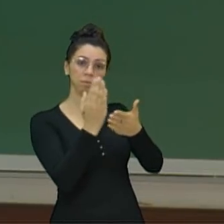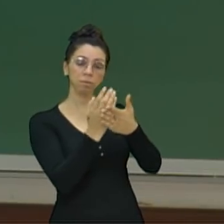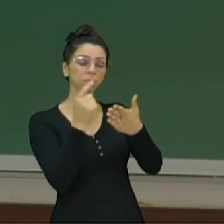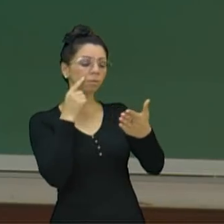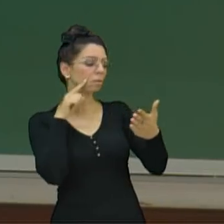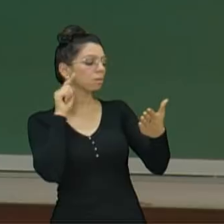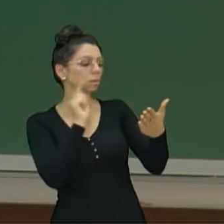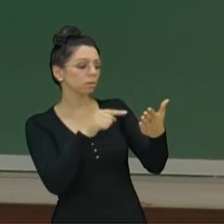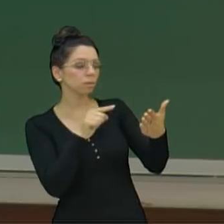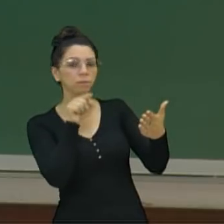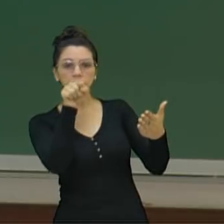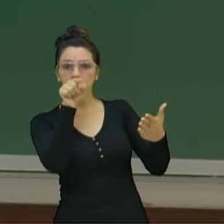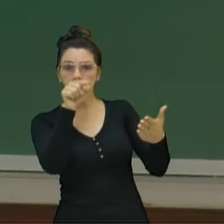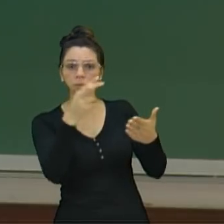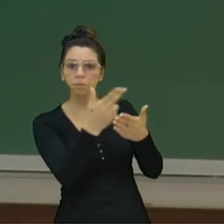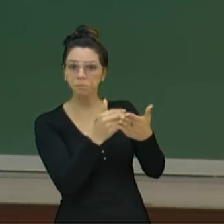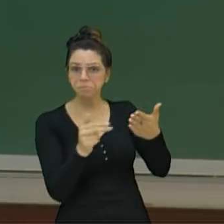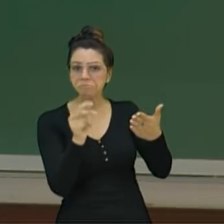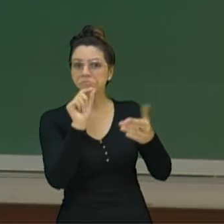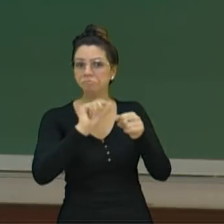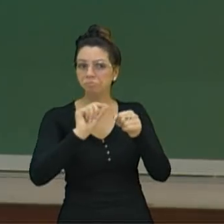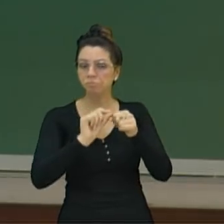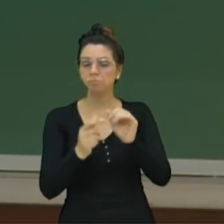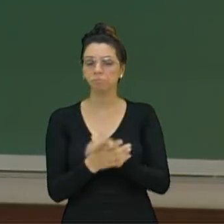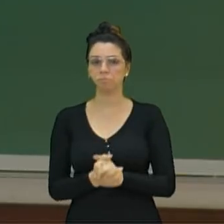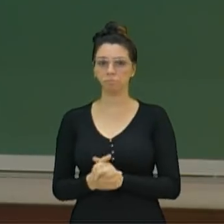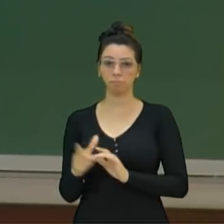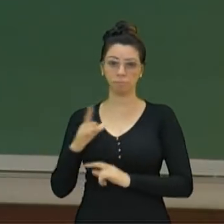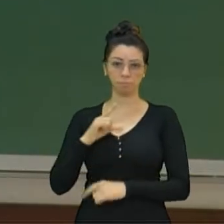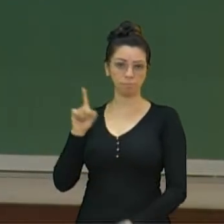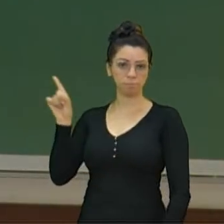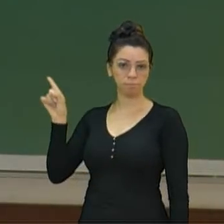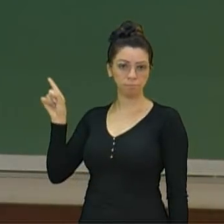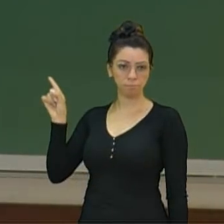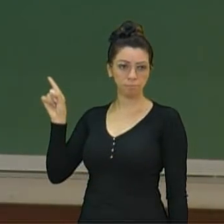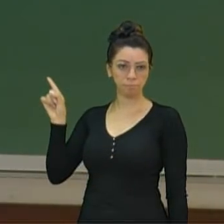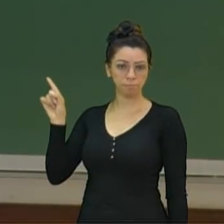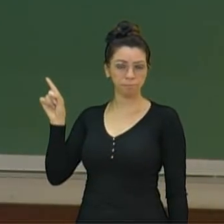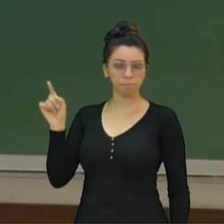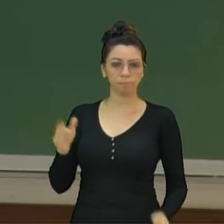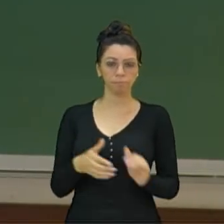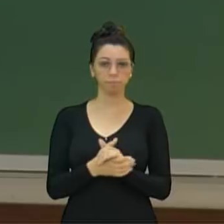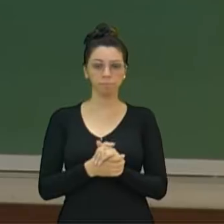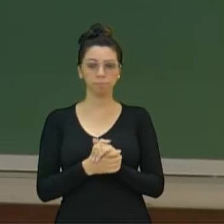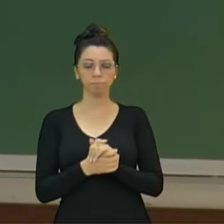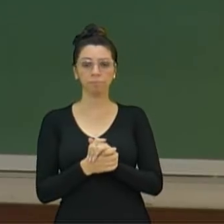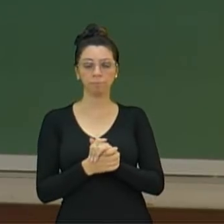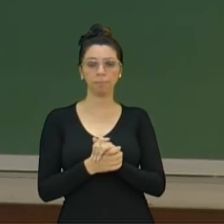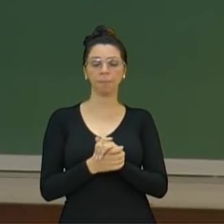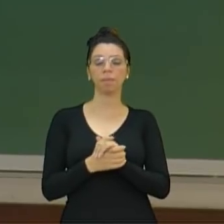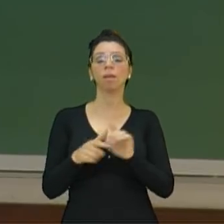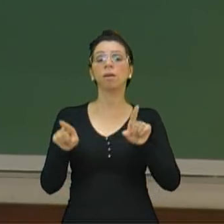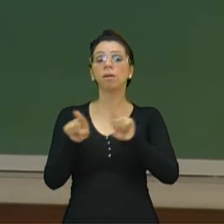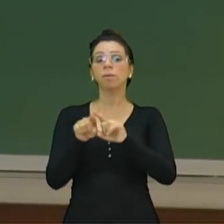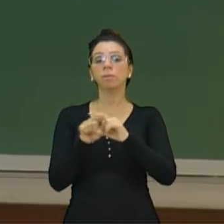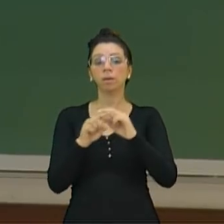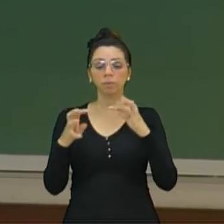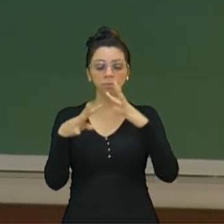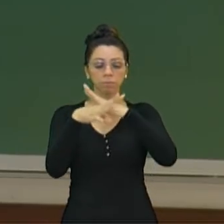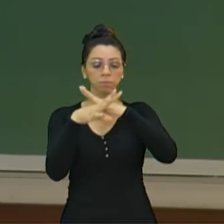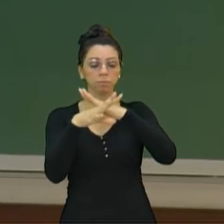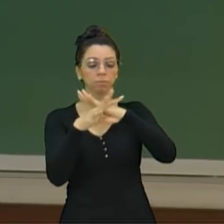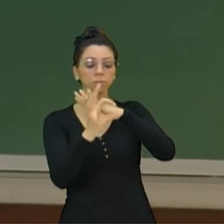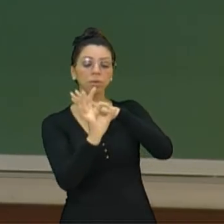consultando o desenho que você fez. Então aqui nós temos um neurônio, uma célula típica do sistema